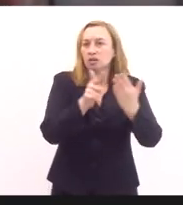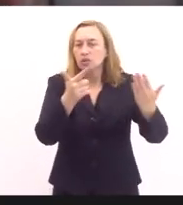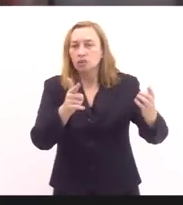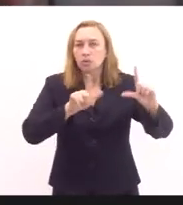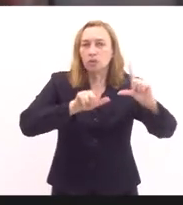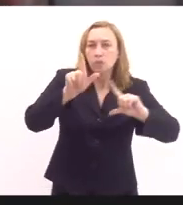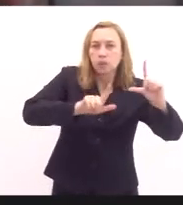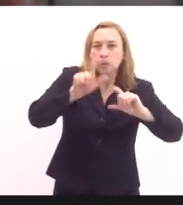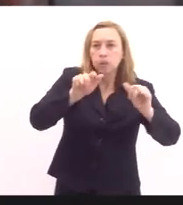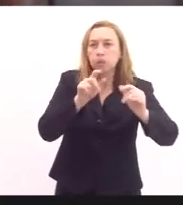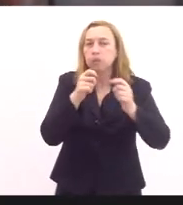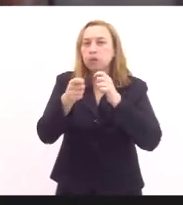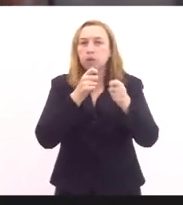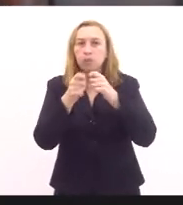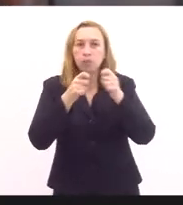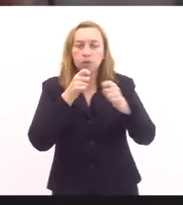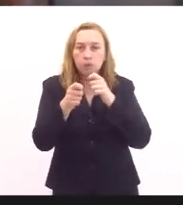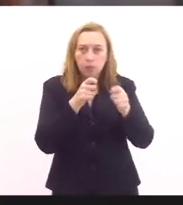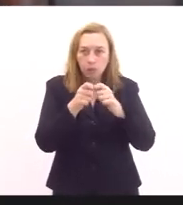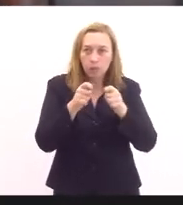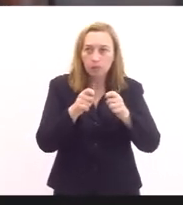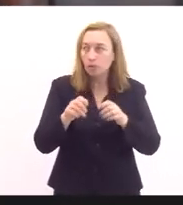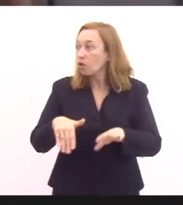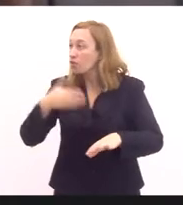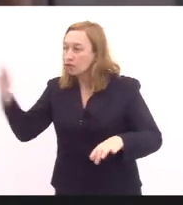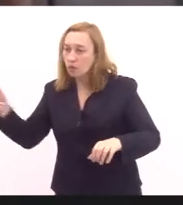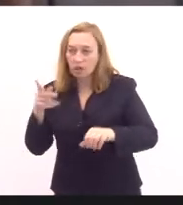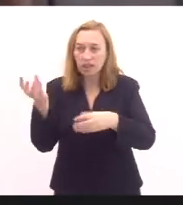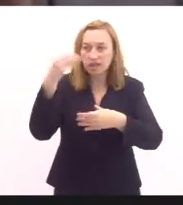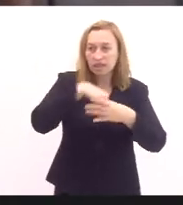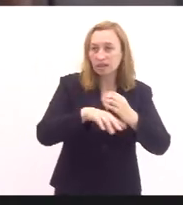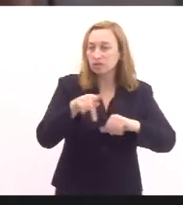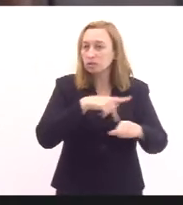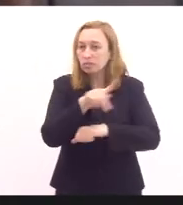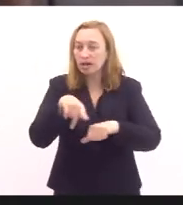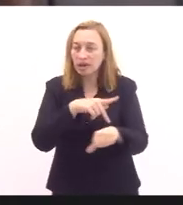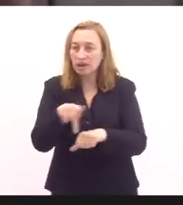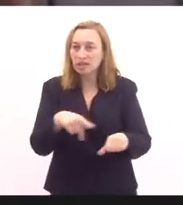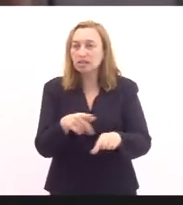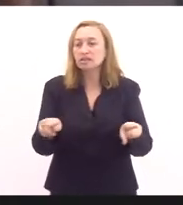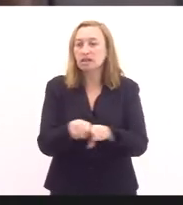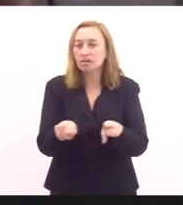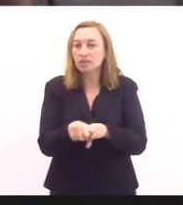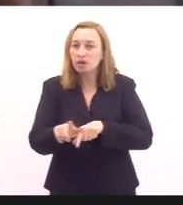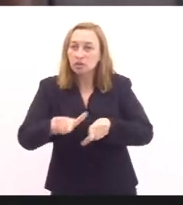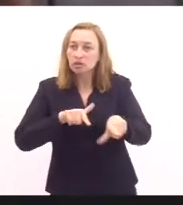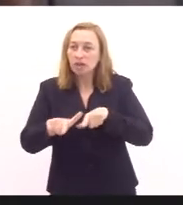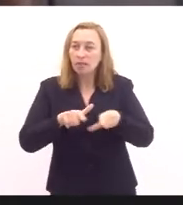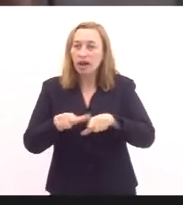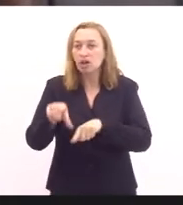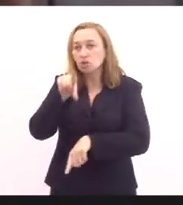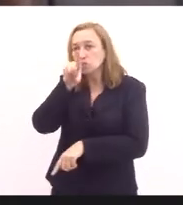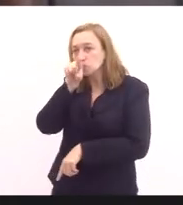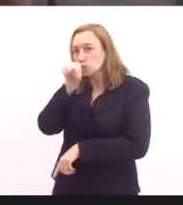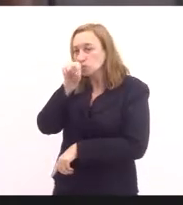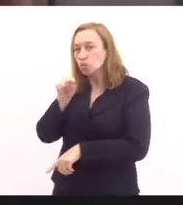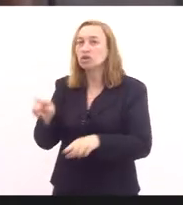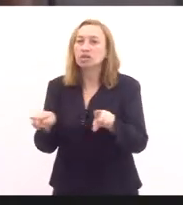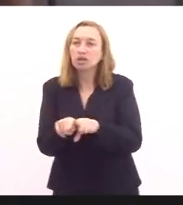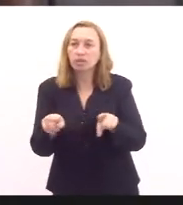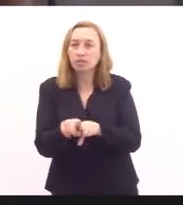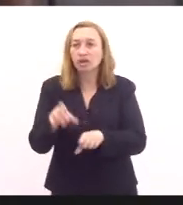entrevistas e nacionais e internacionais a gente também tem um trabalho no Twitter e Instagram